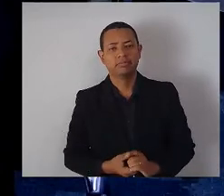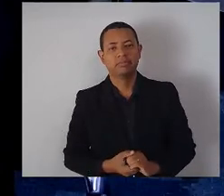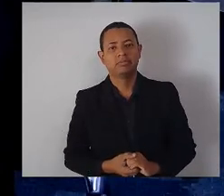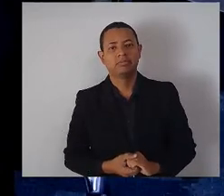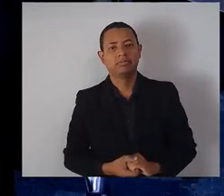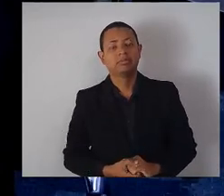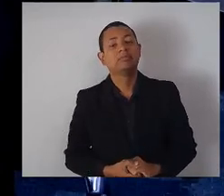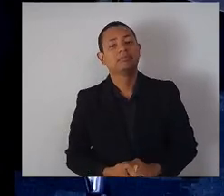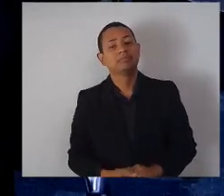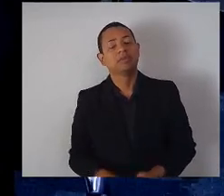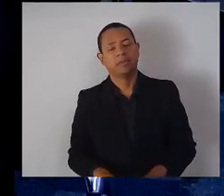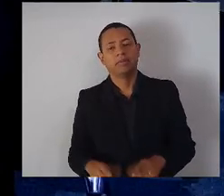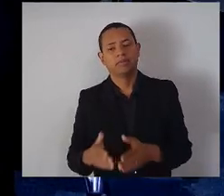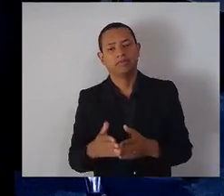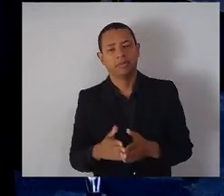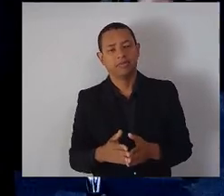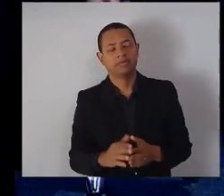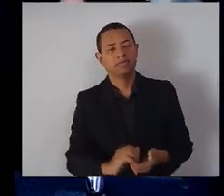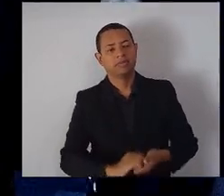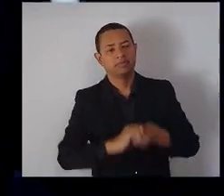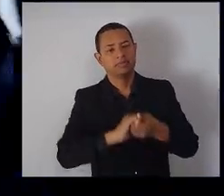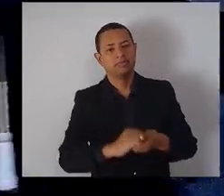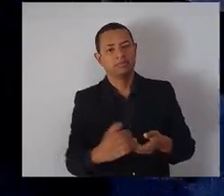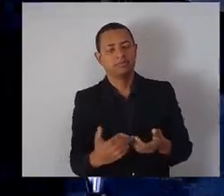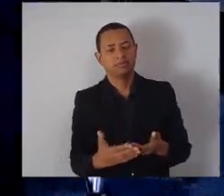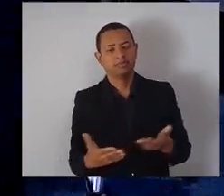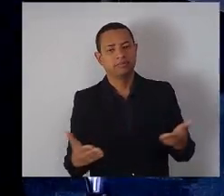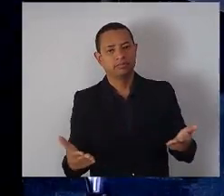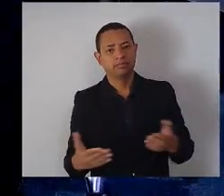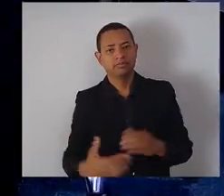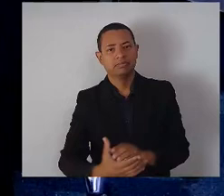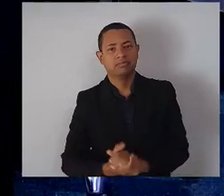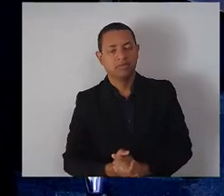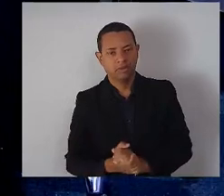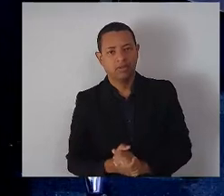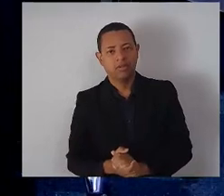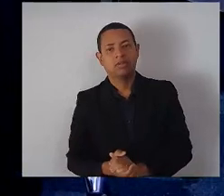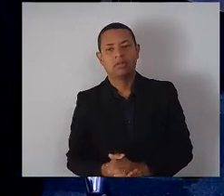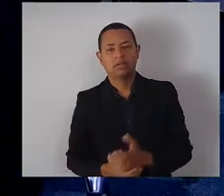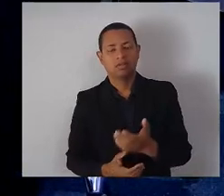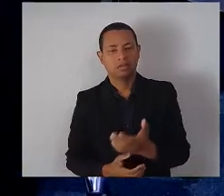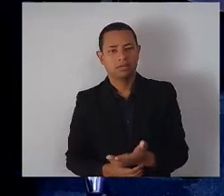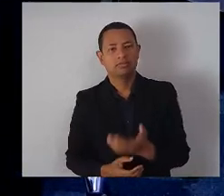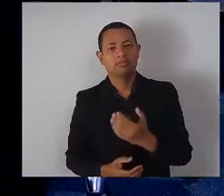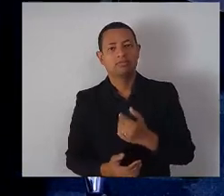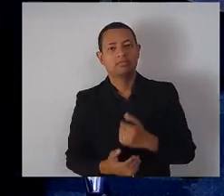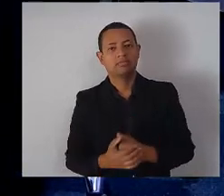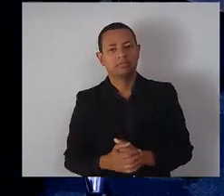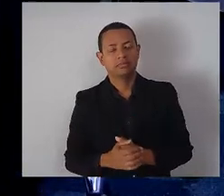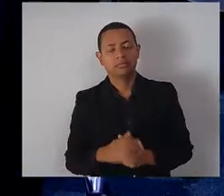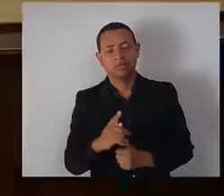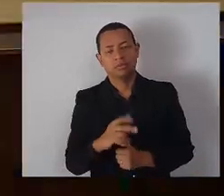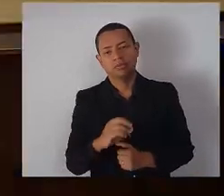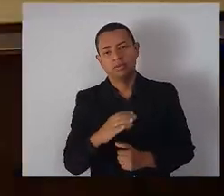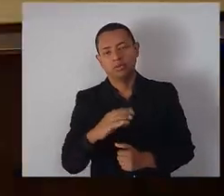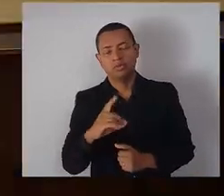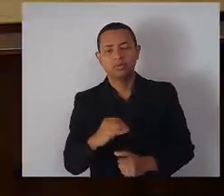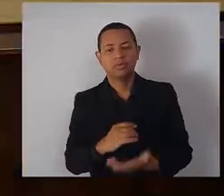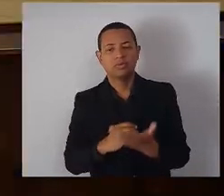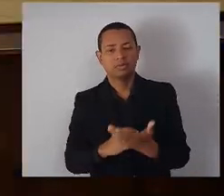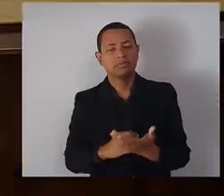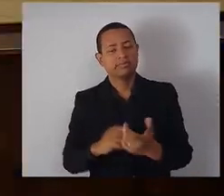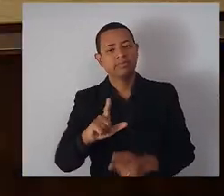para cumprimentar os colegas da corte. Na pessoa de Vossa Excelência, cumprimento a Procuradora Regional Eleitoral, doutora